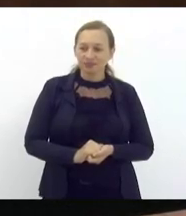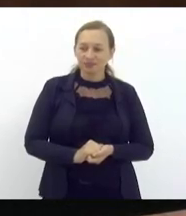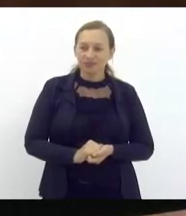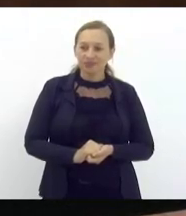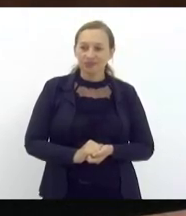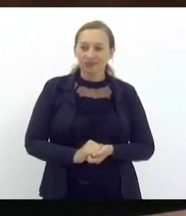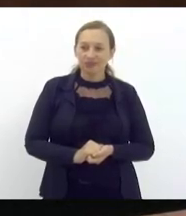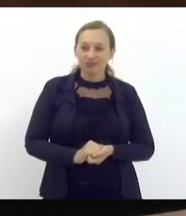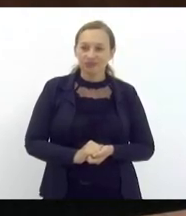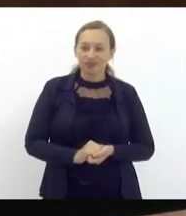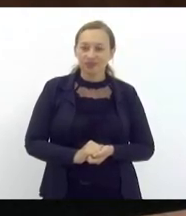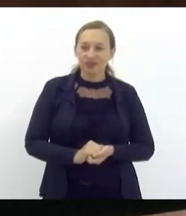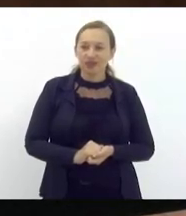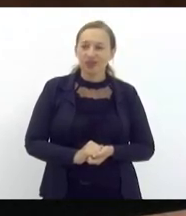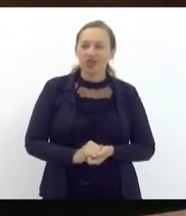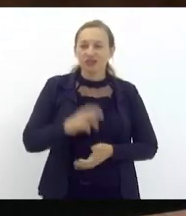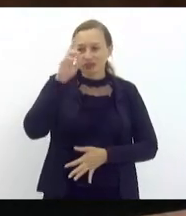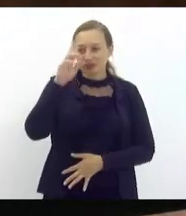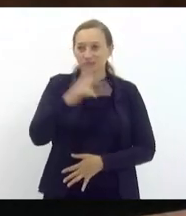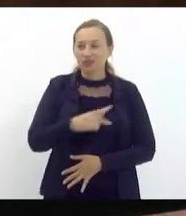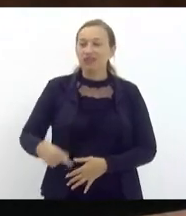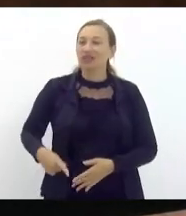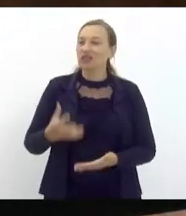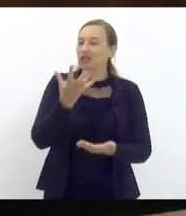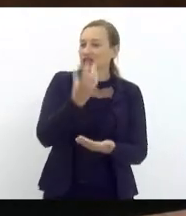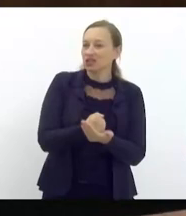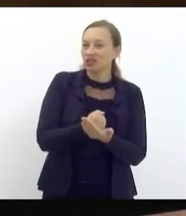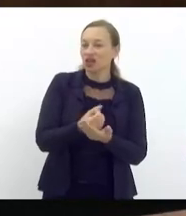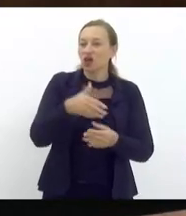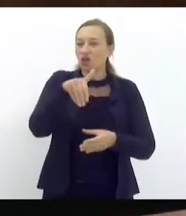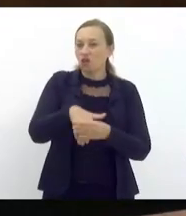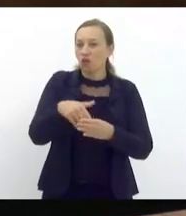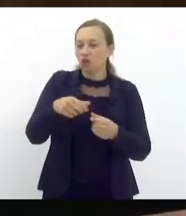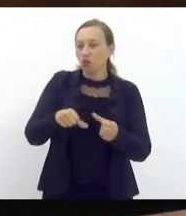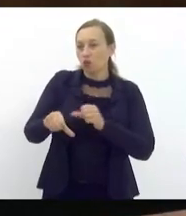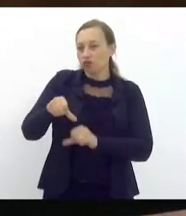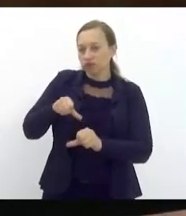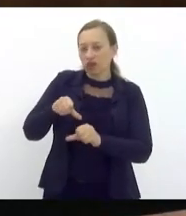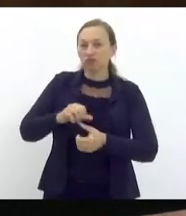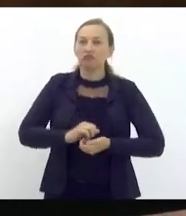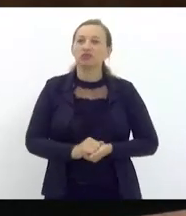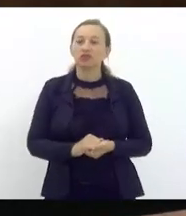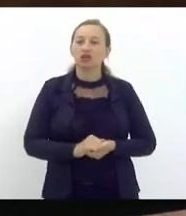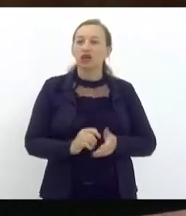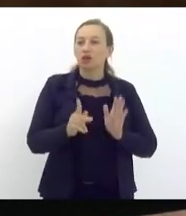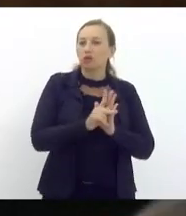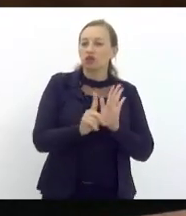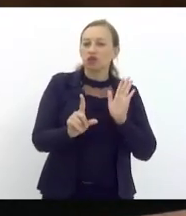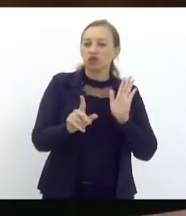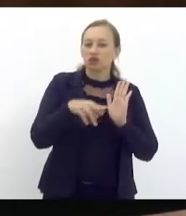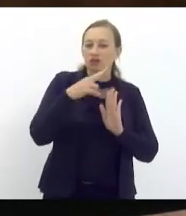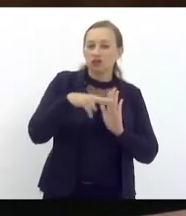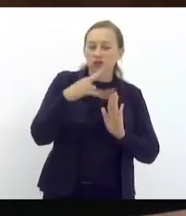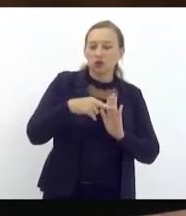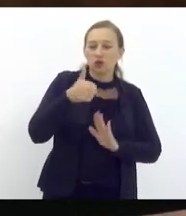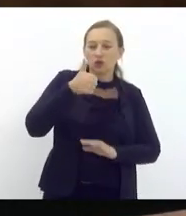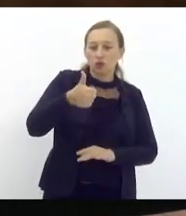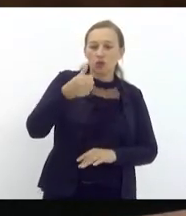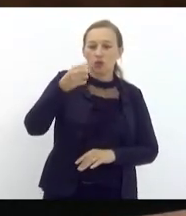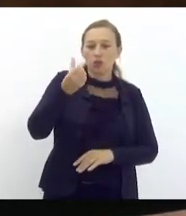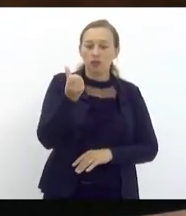uma segunda questão Presidente eu quero registrar o meu voto contrário ao projeto de resolução número